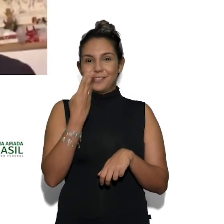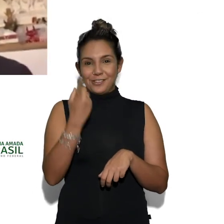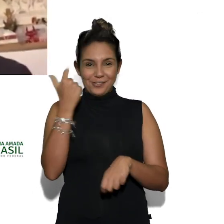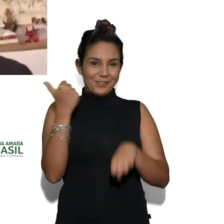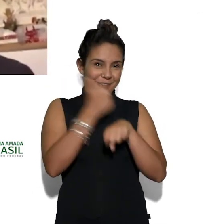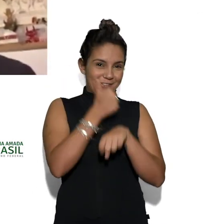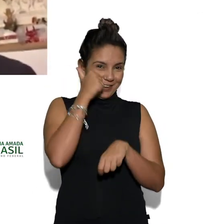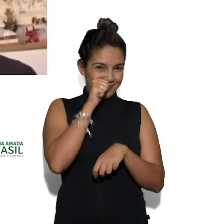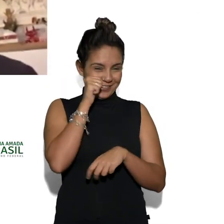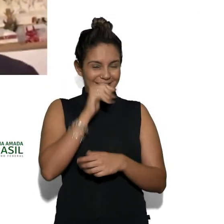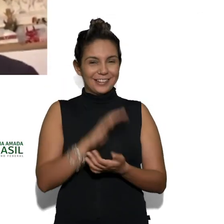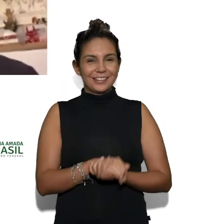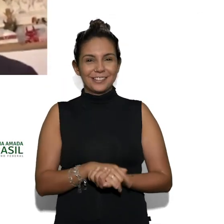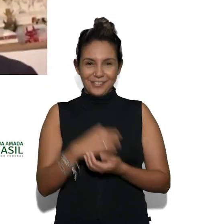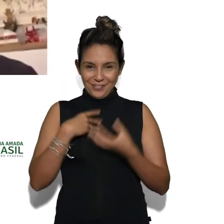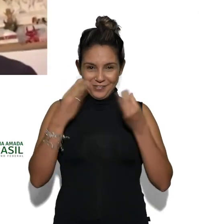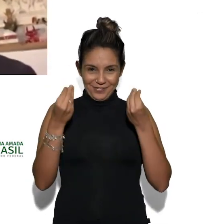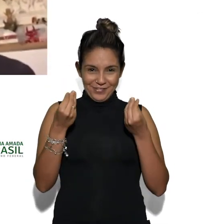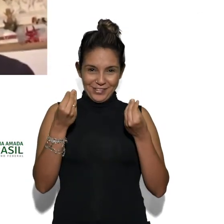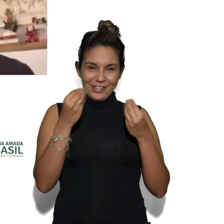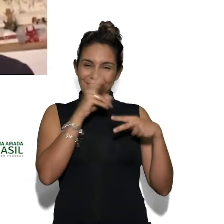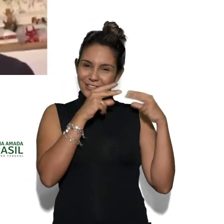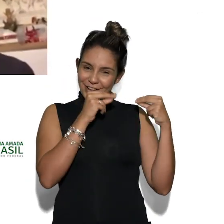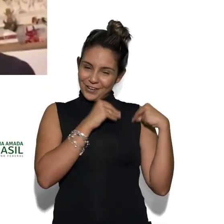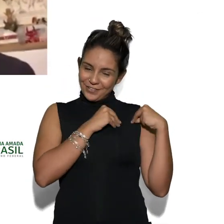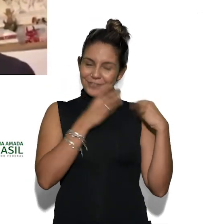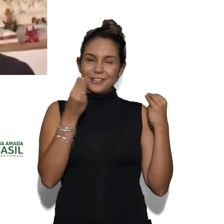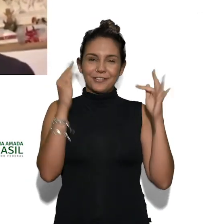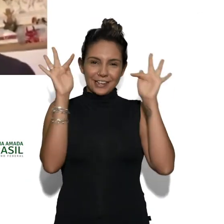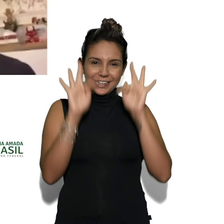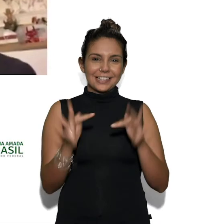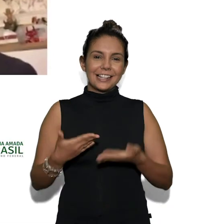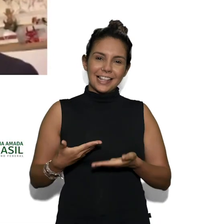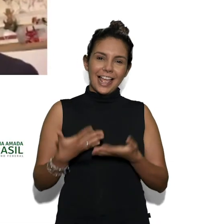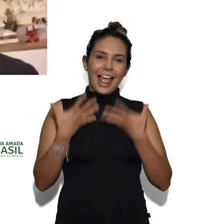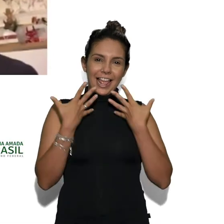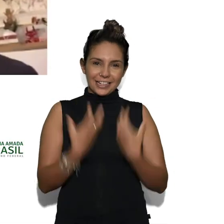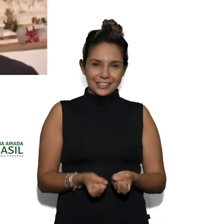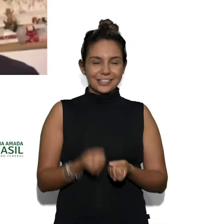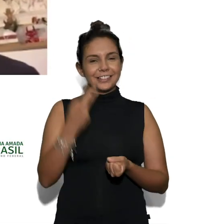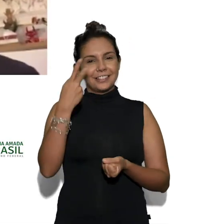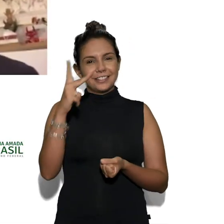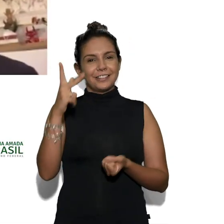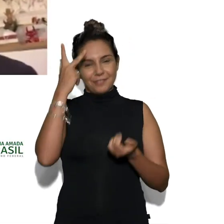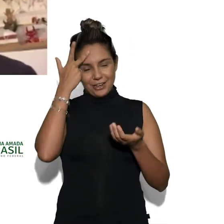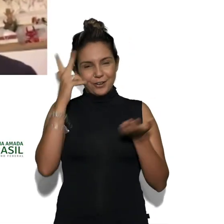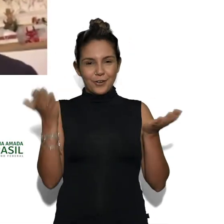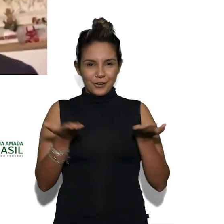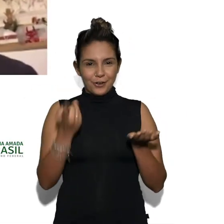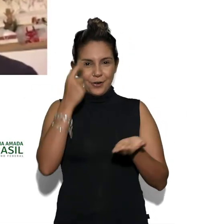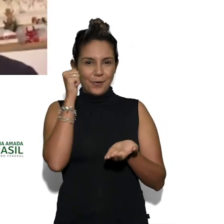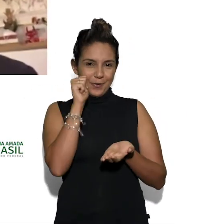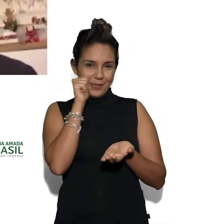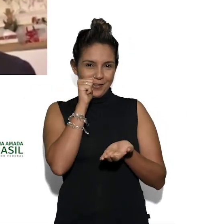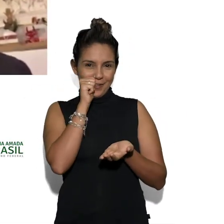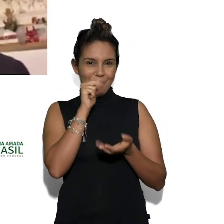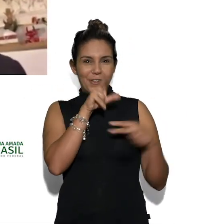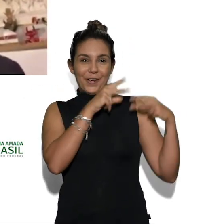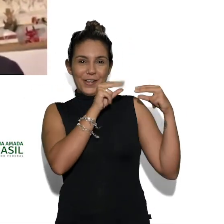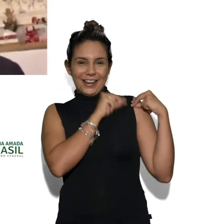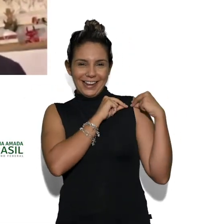para substituir uma mulher. Mas eu fico muito honrado e aceito o seu repto para hoje ser uma mulher